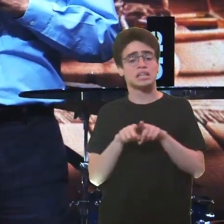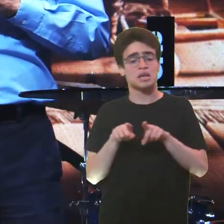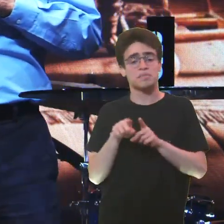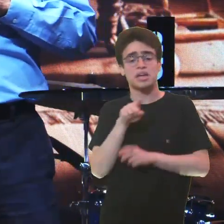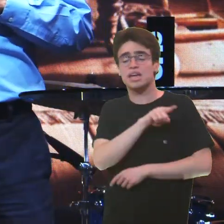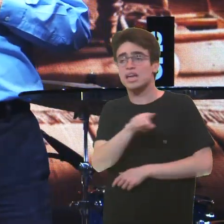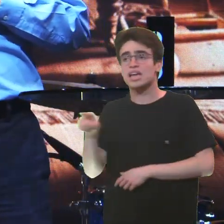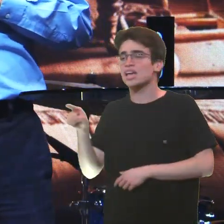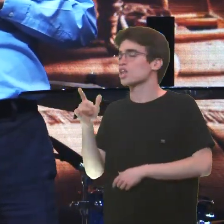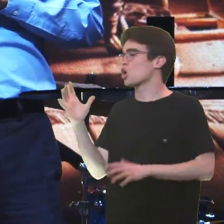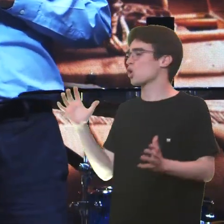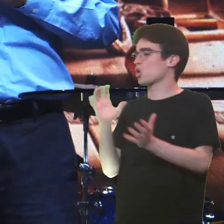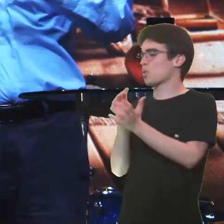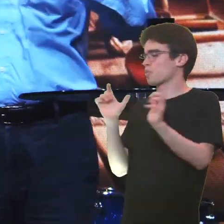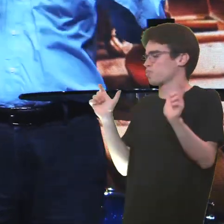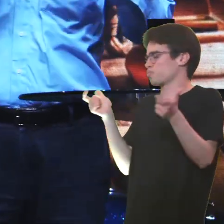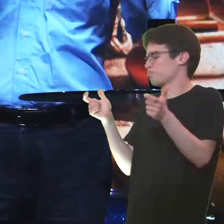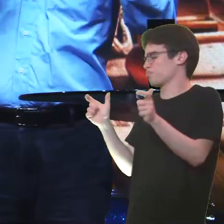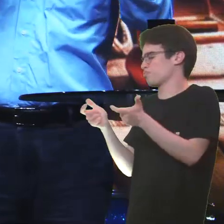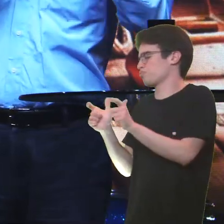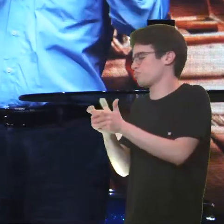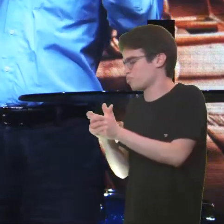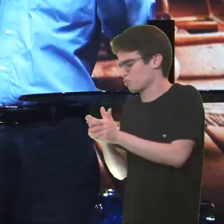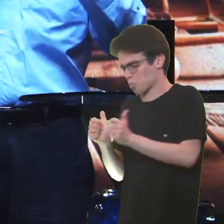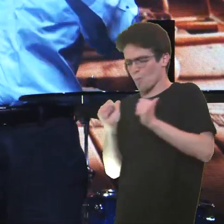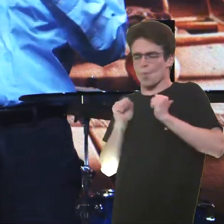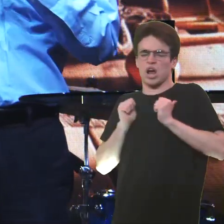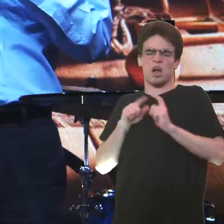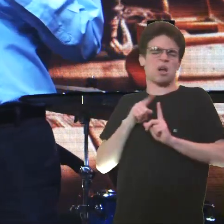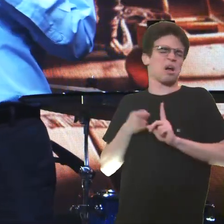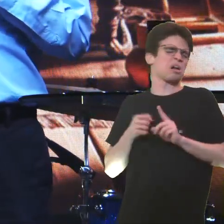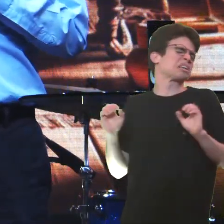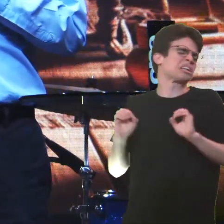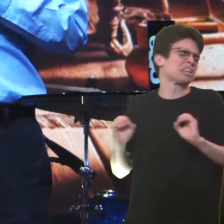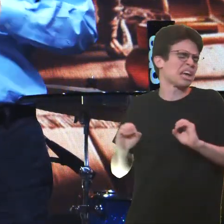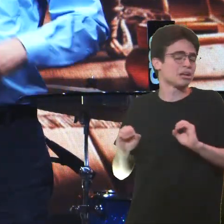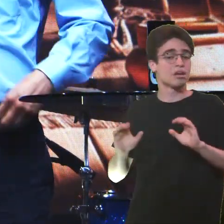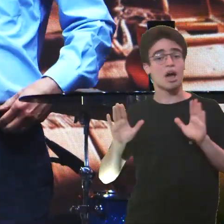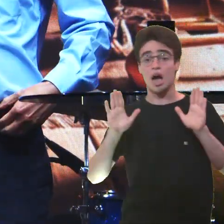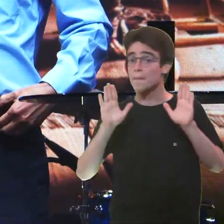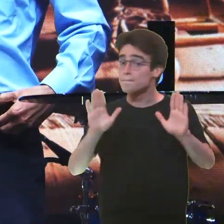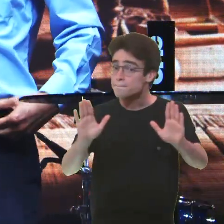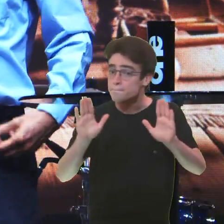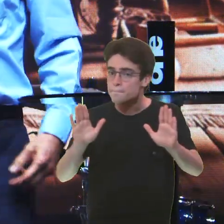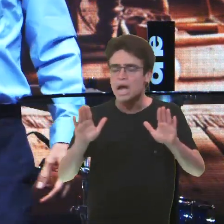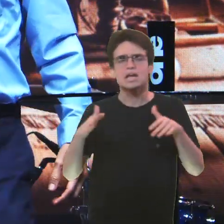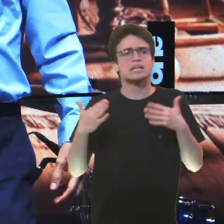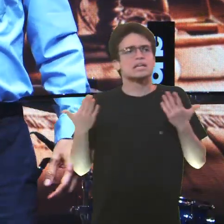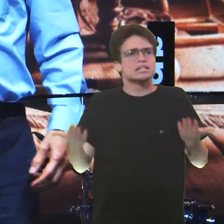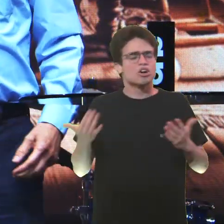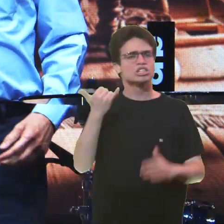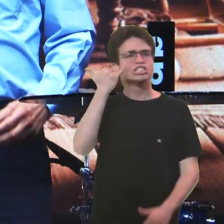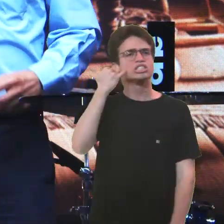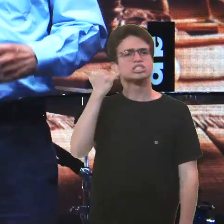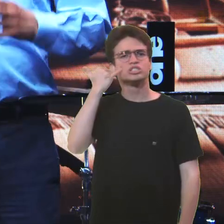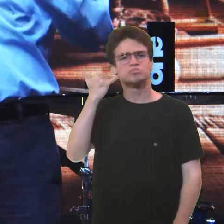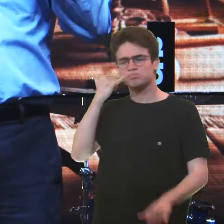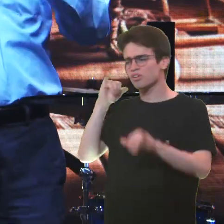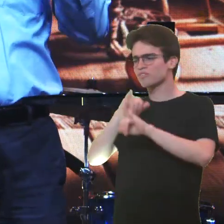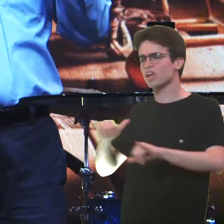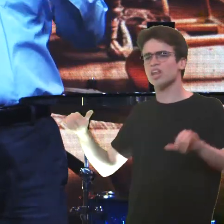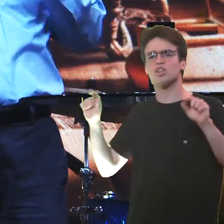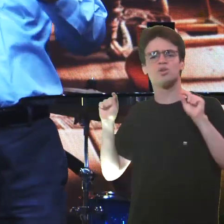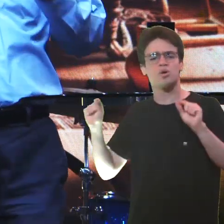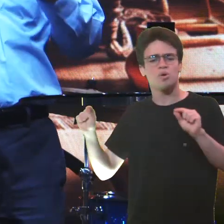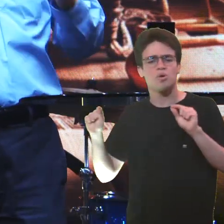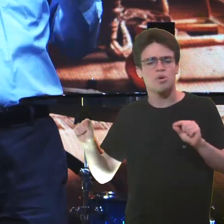devem diminuir. En otras palabras, lo que Jeremías les decía, Em outras palavras, o que Jeremias estava lhes dizendo, que